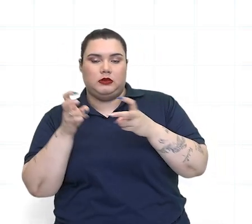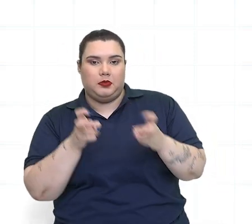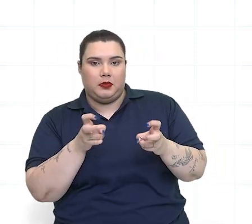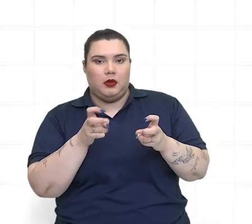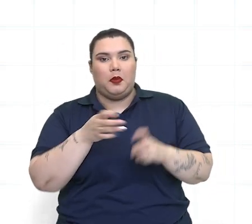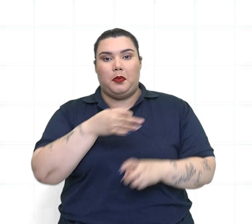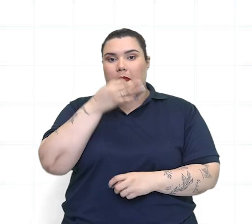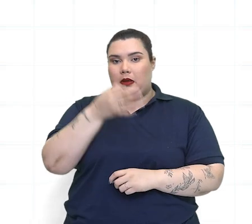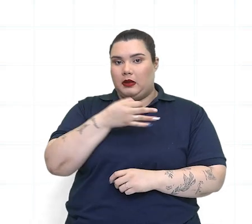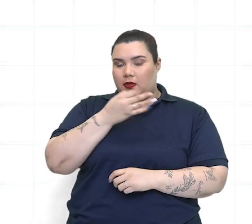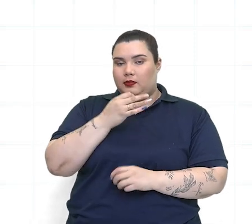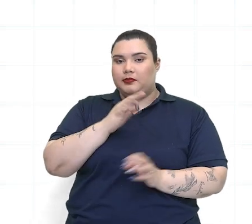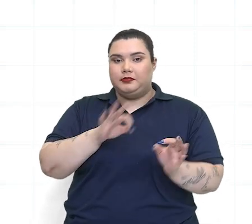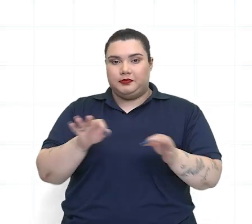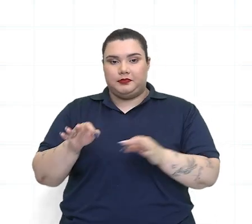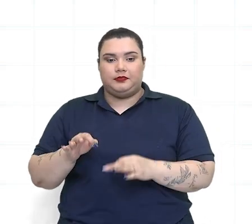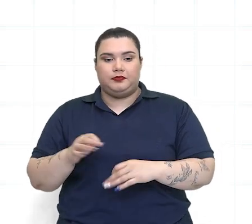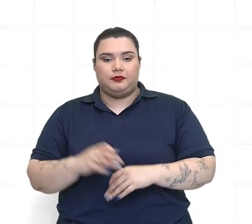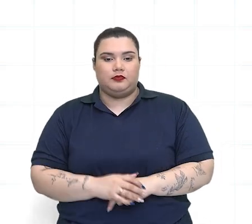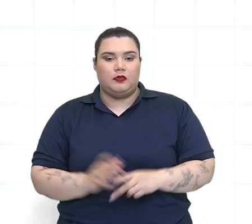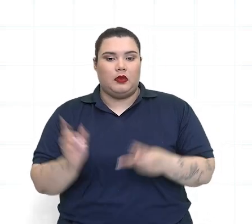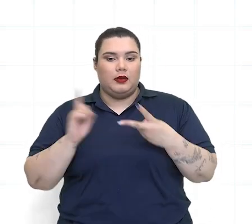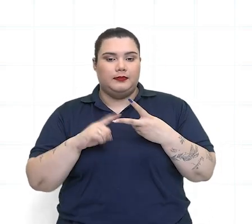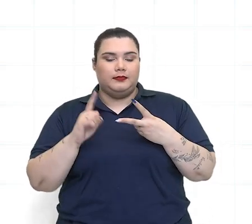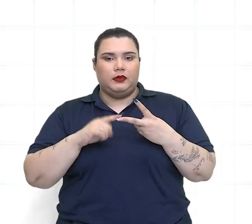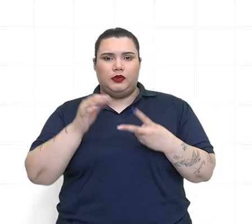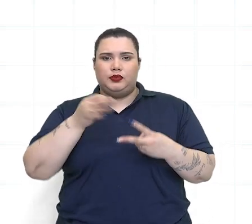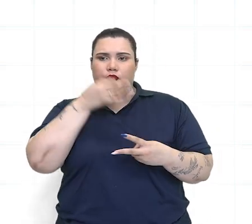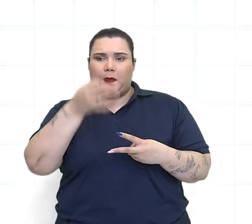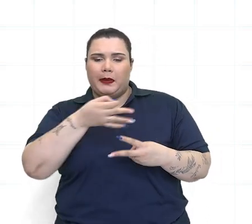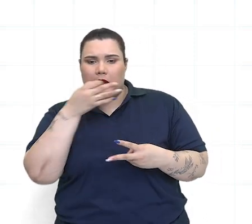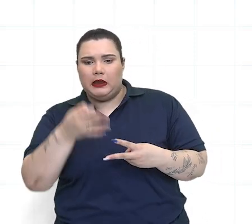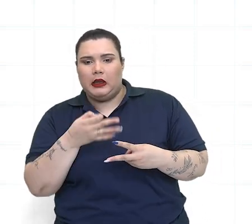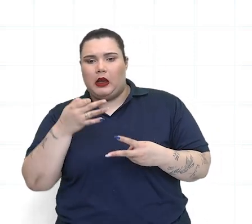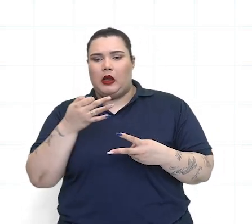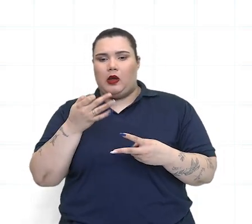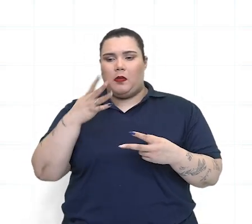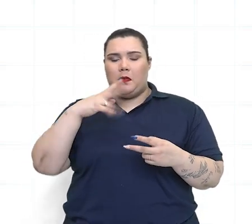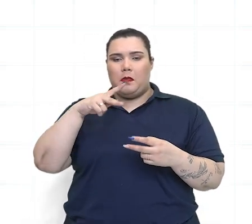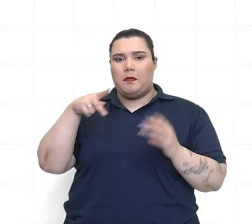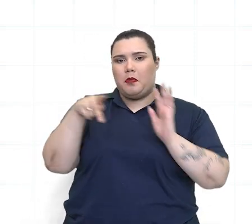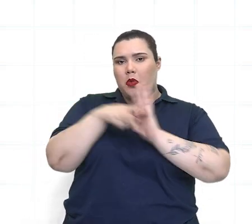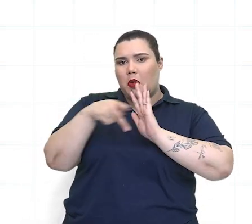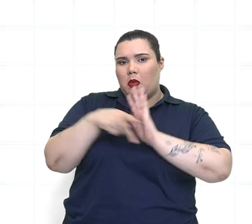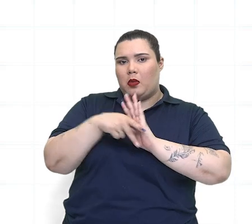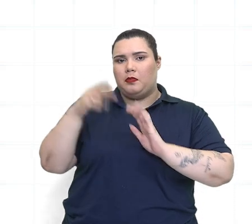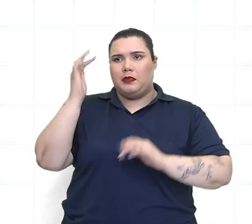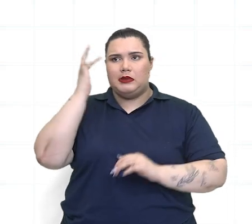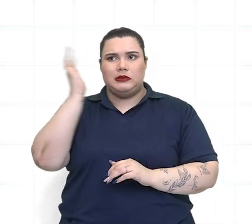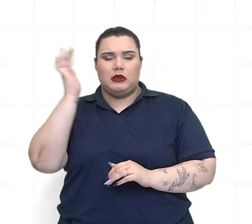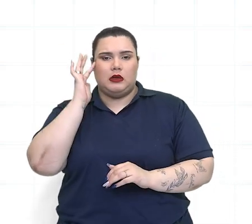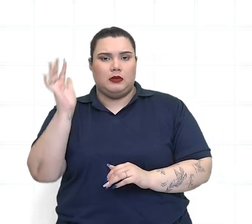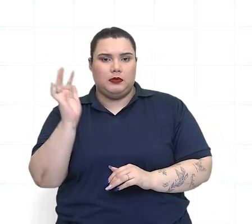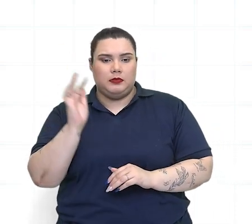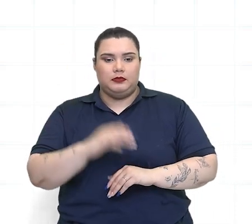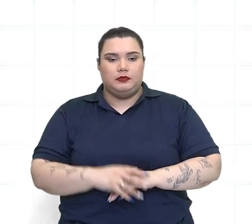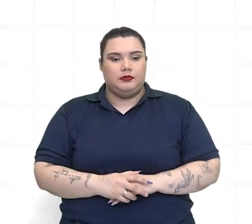de julgar. 2, julgamento pessoal, parecer,